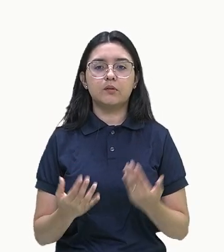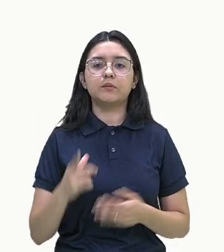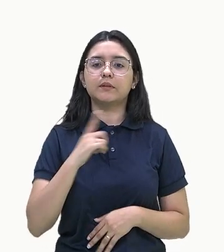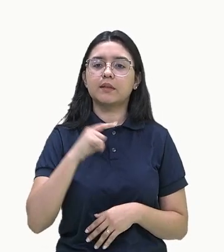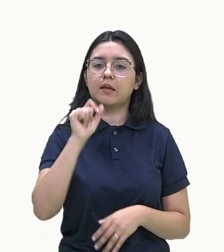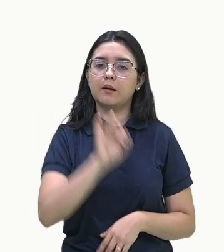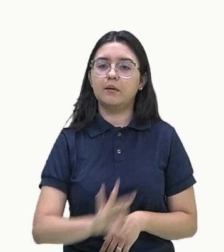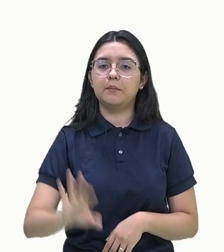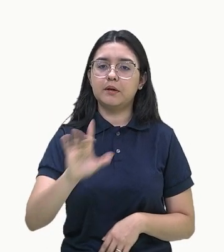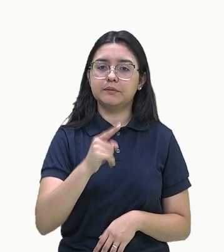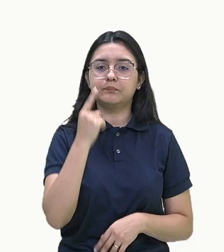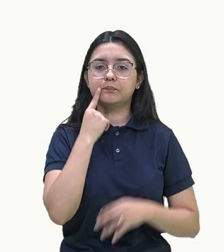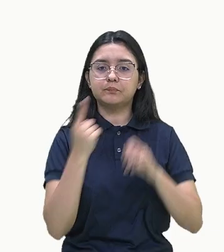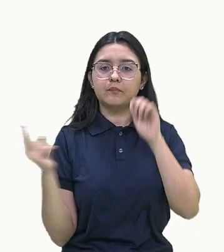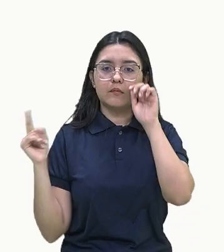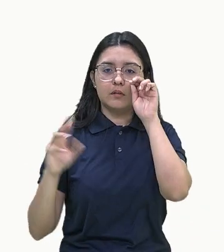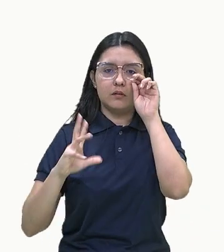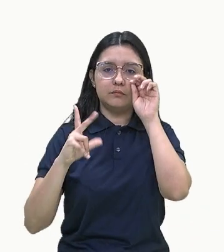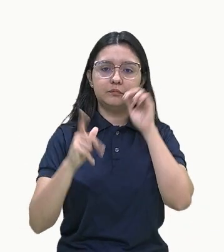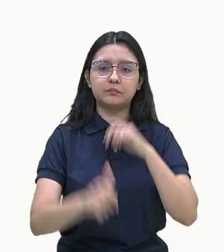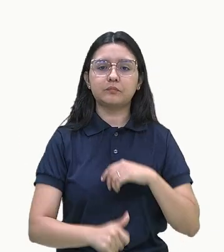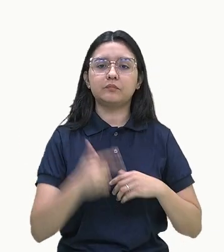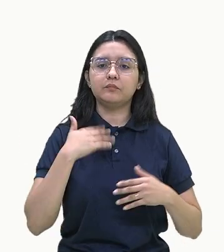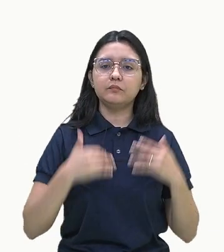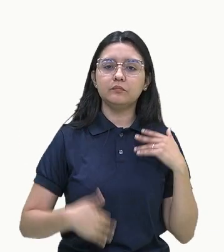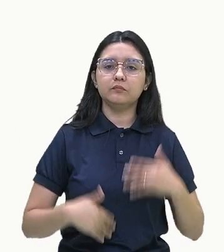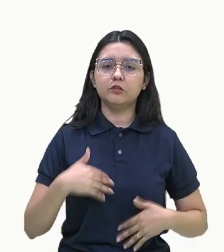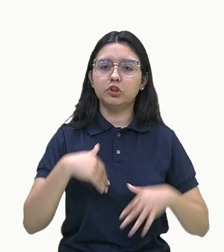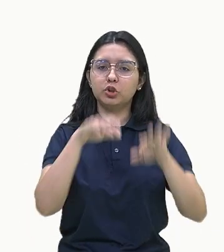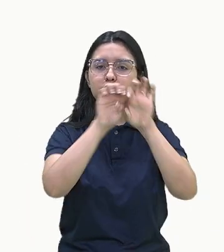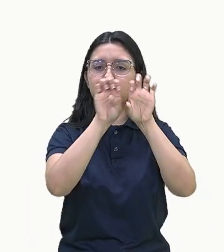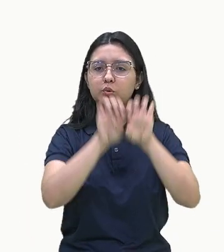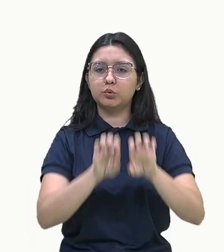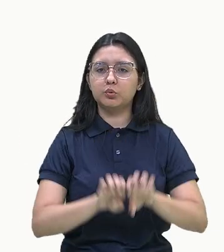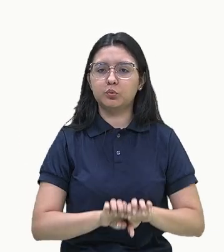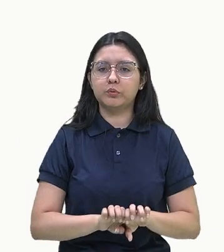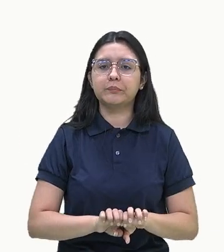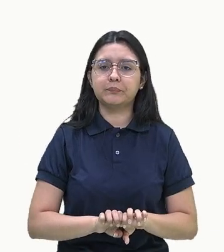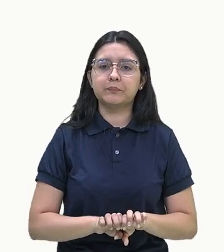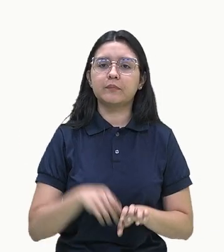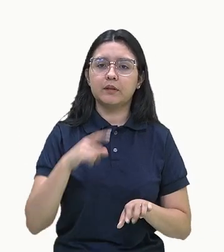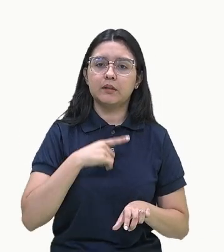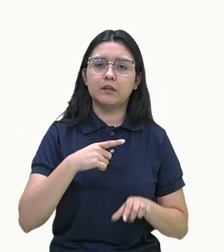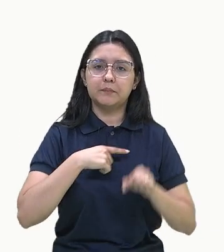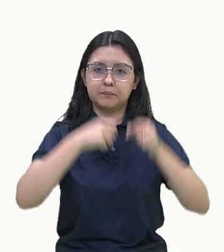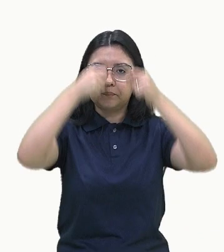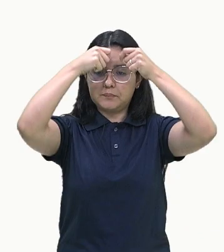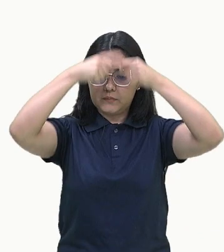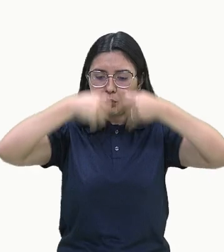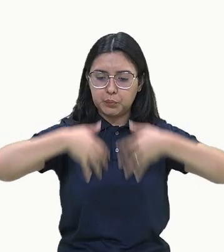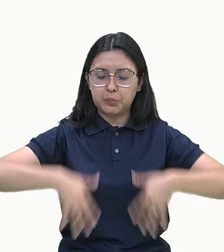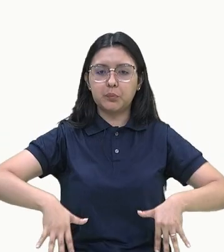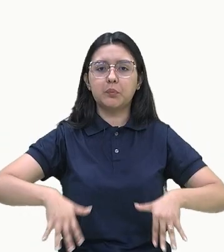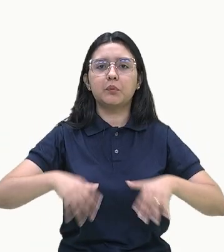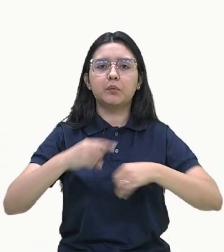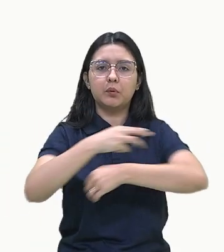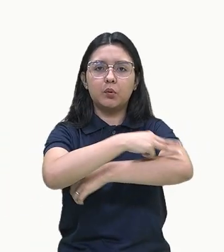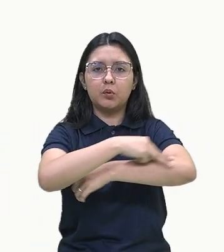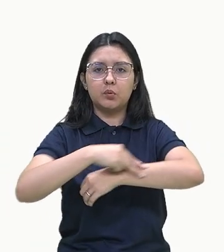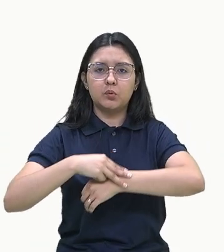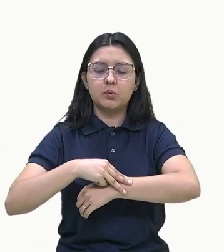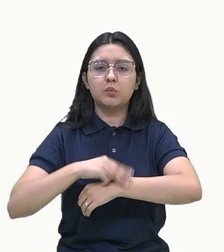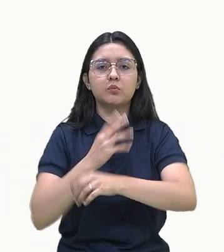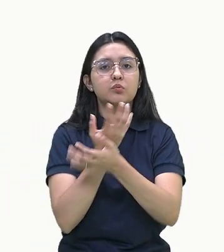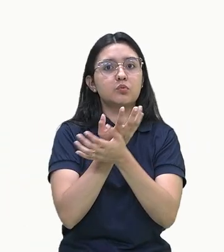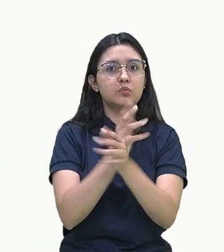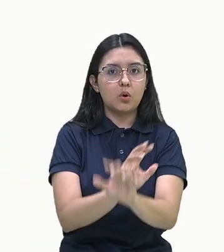ilustração, olha só, todo o nosso corpo, ele está recoberto, todos os nossos ossos,